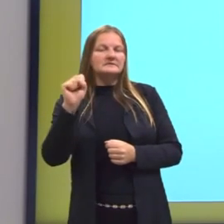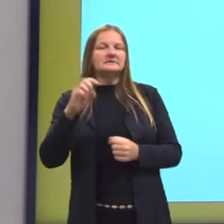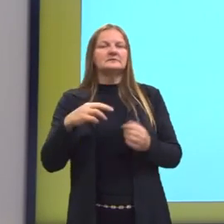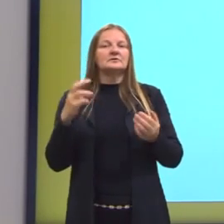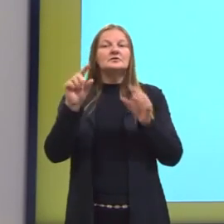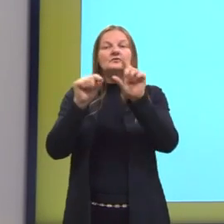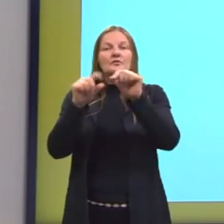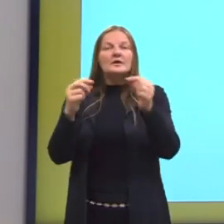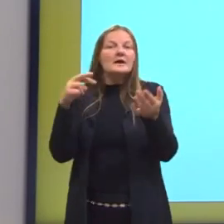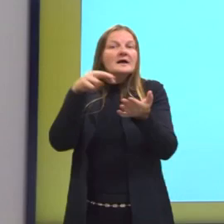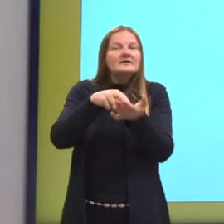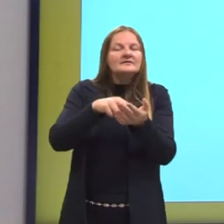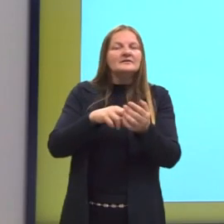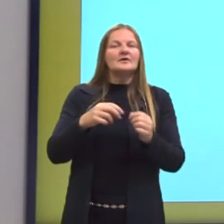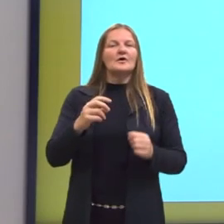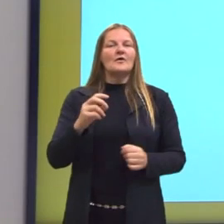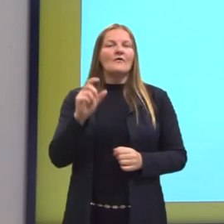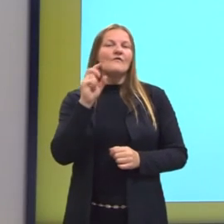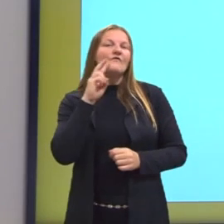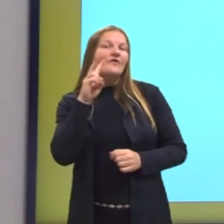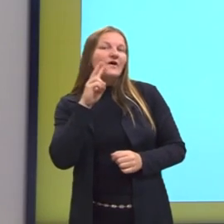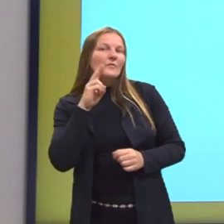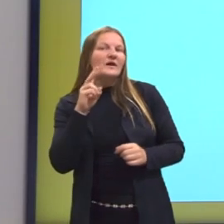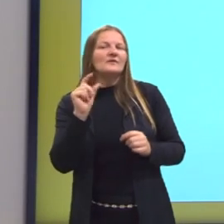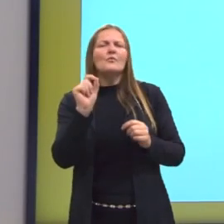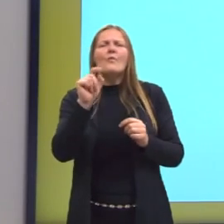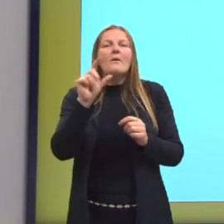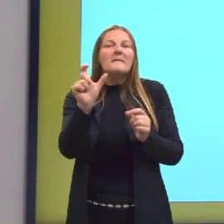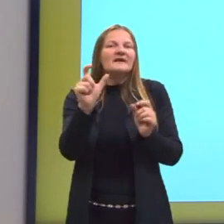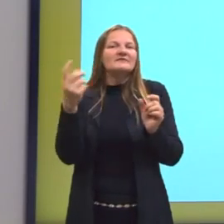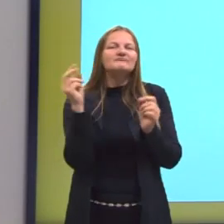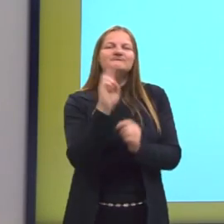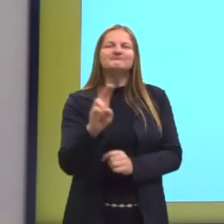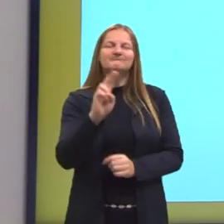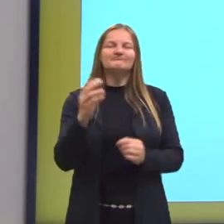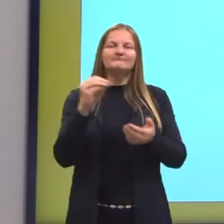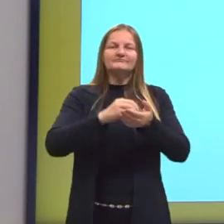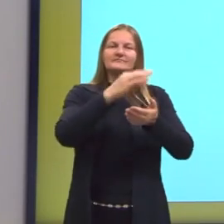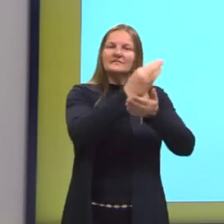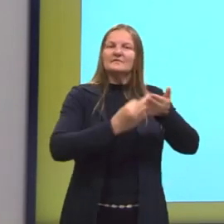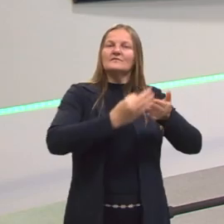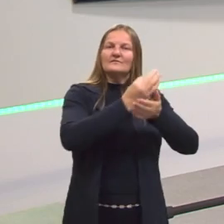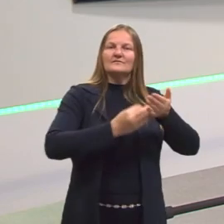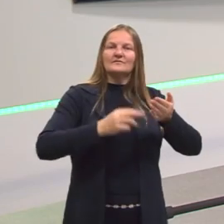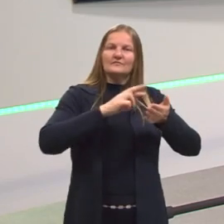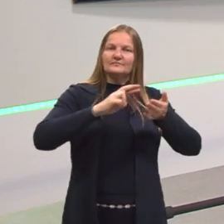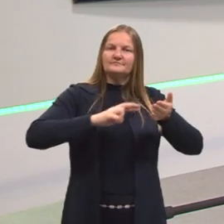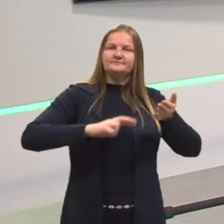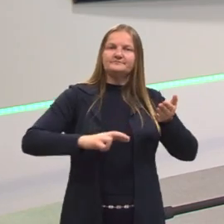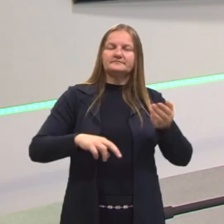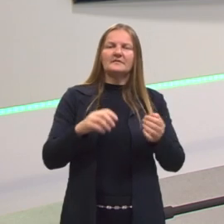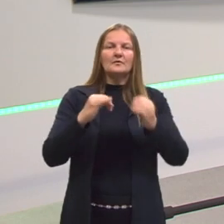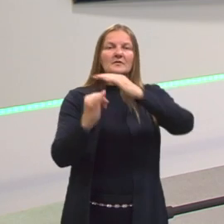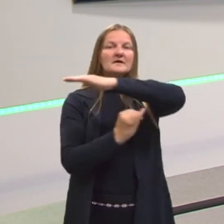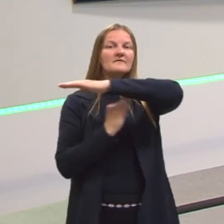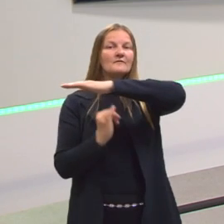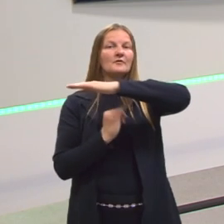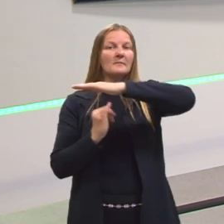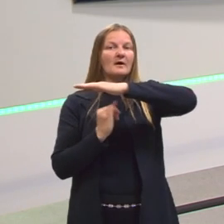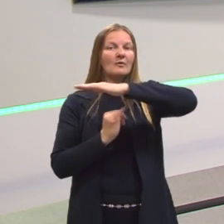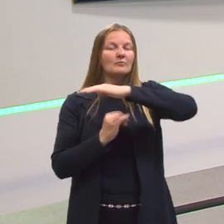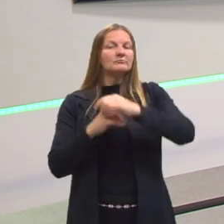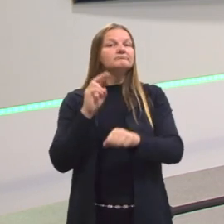escolha vocabulário então tu tem que escolher o registro formal da língua não o informal